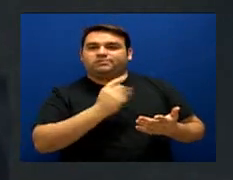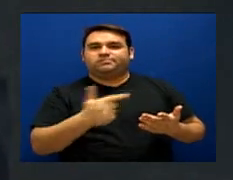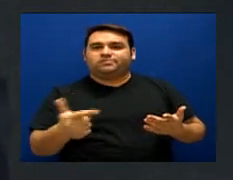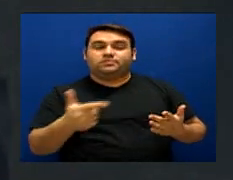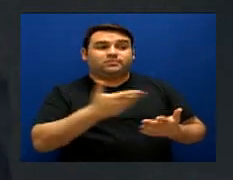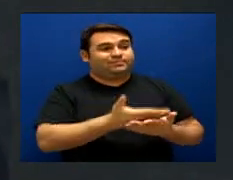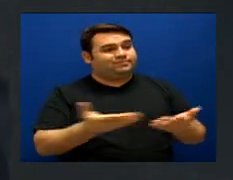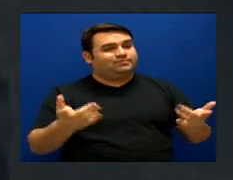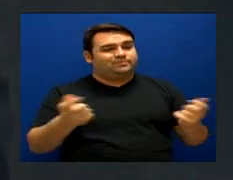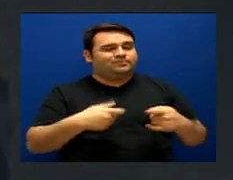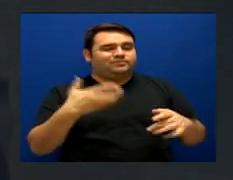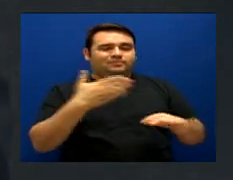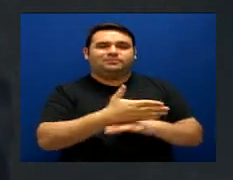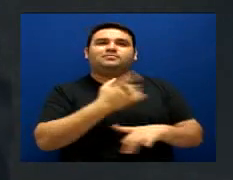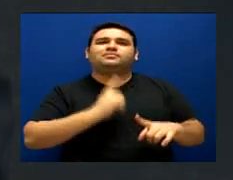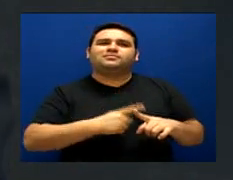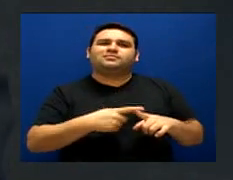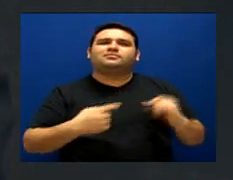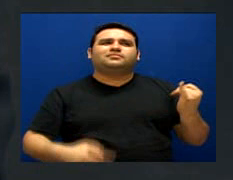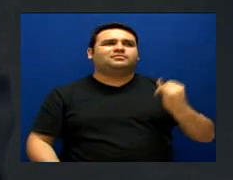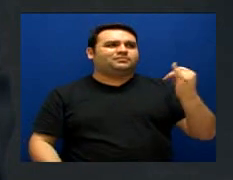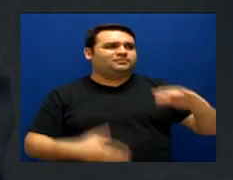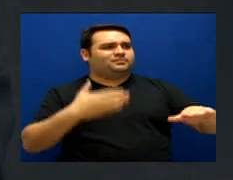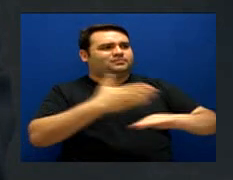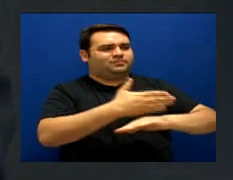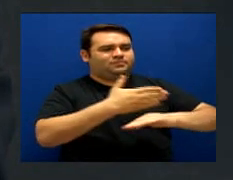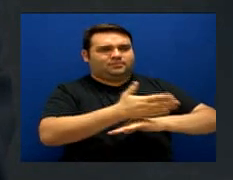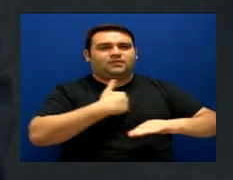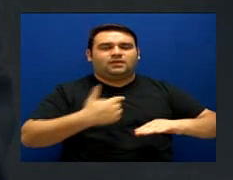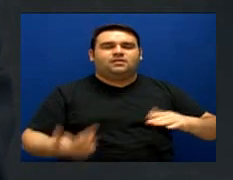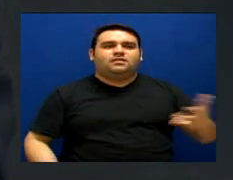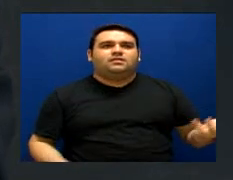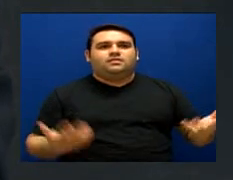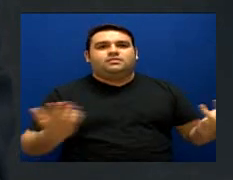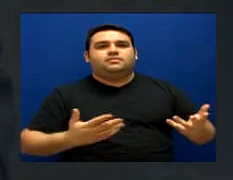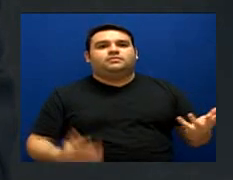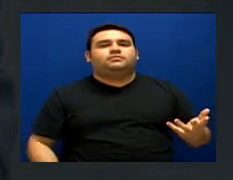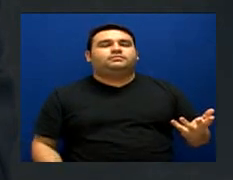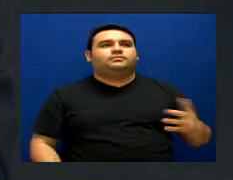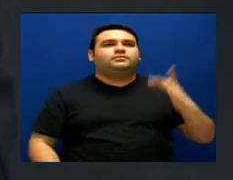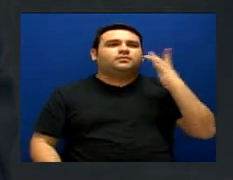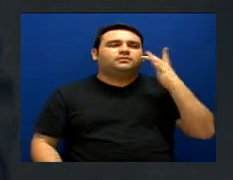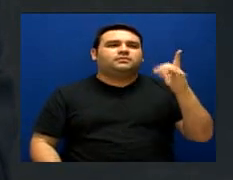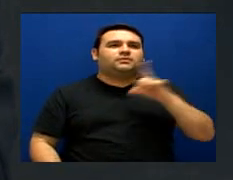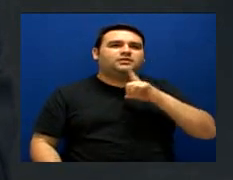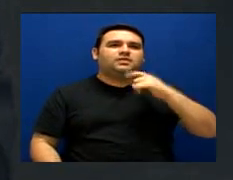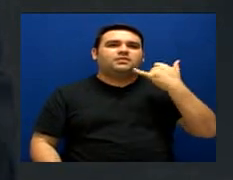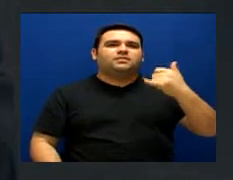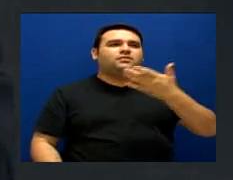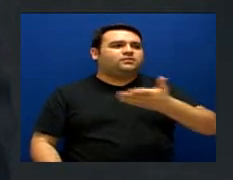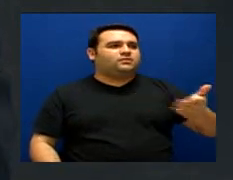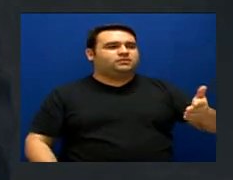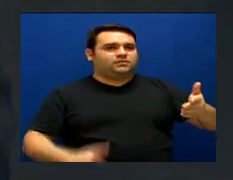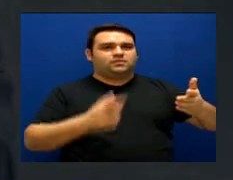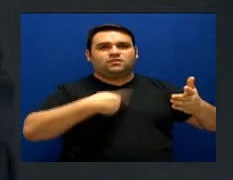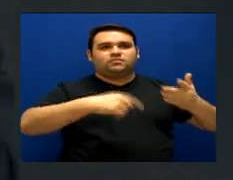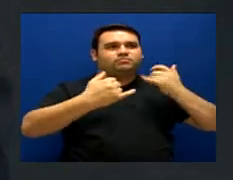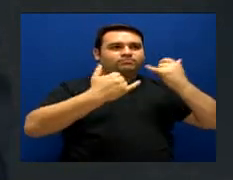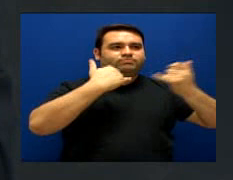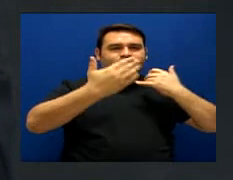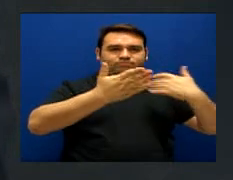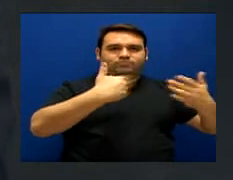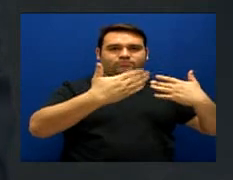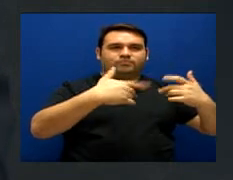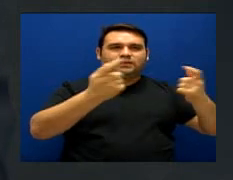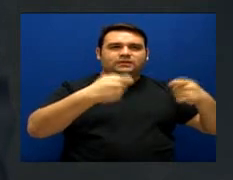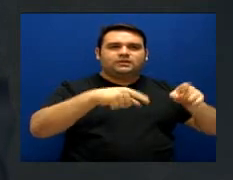vocês participem. Seria importante que vocês pudessem participar. Estou pegando aqui, deve ter o telefone de vocês para a gente fazer contato. É